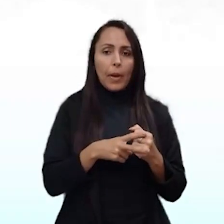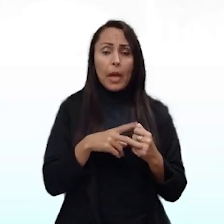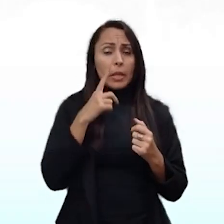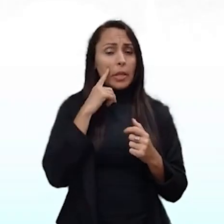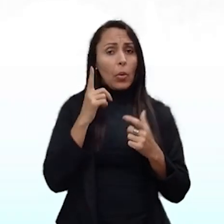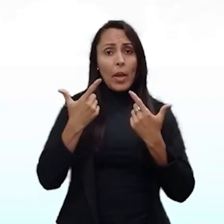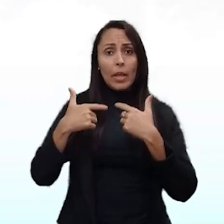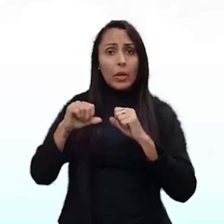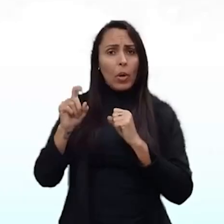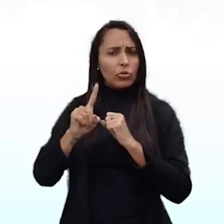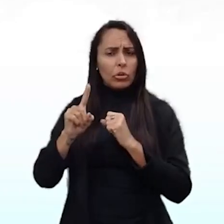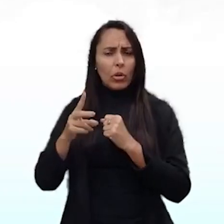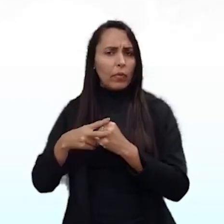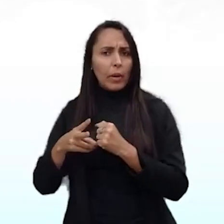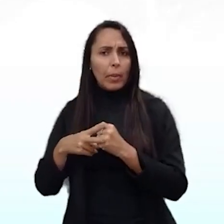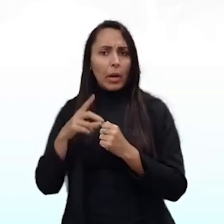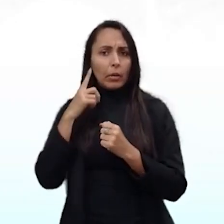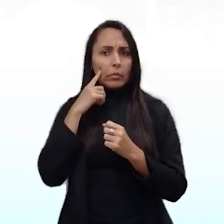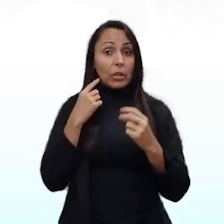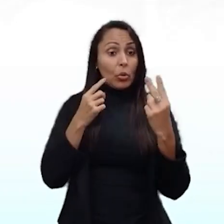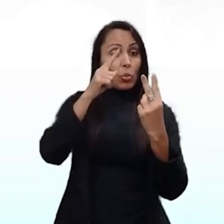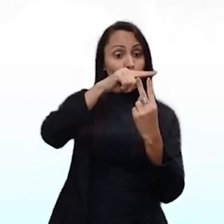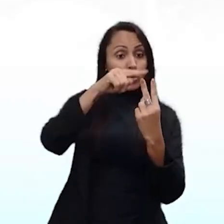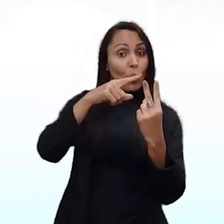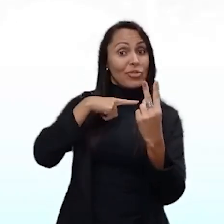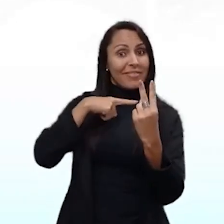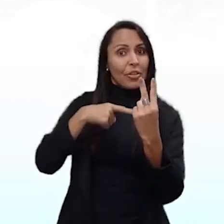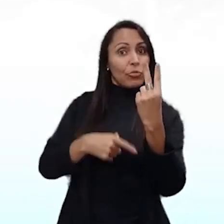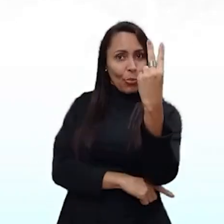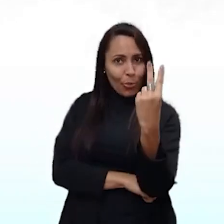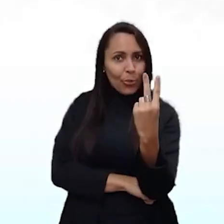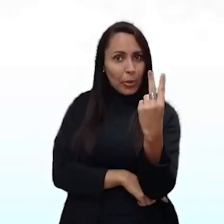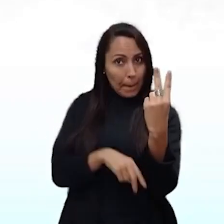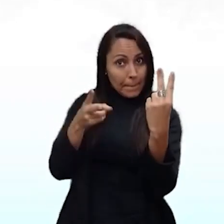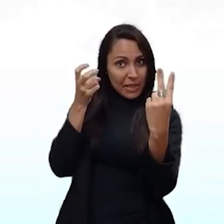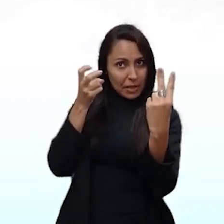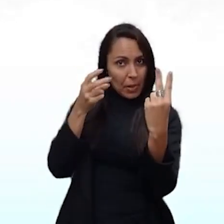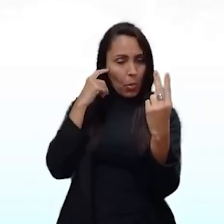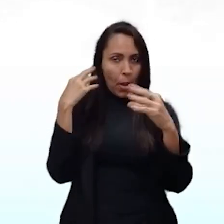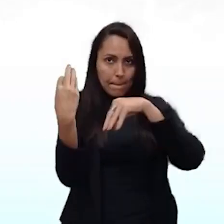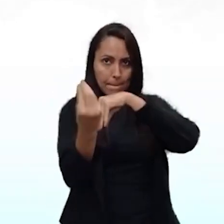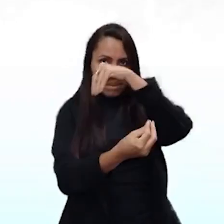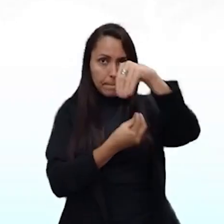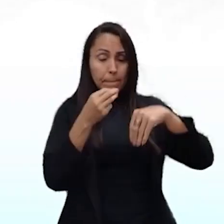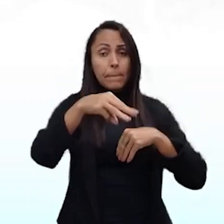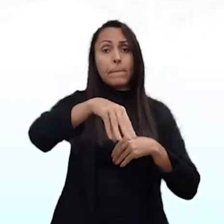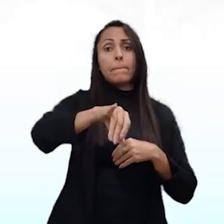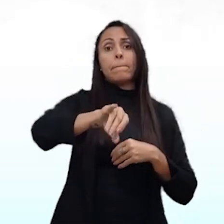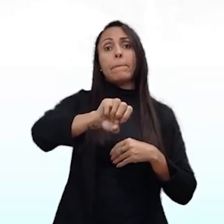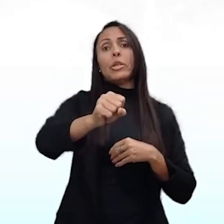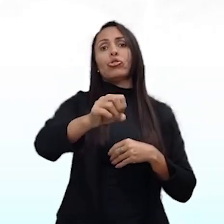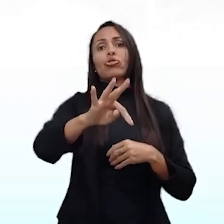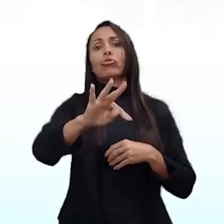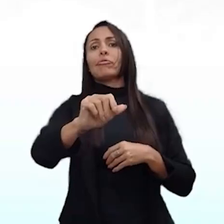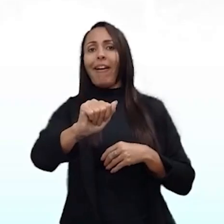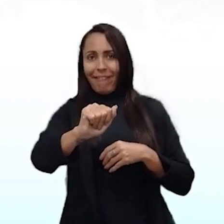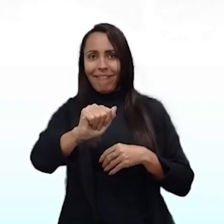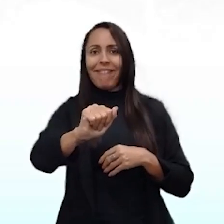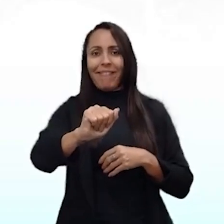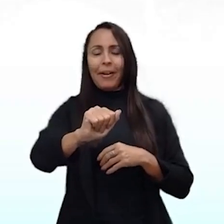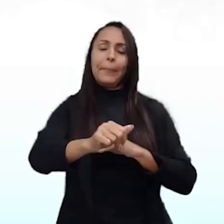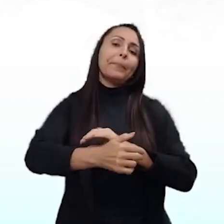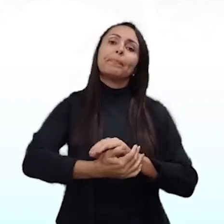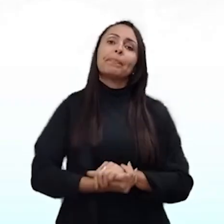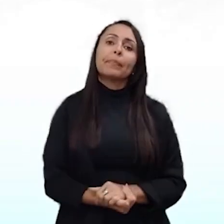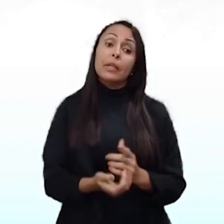é linguagem não verbal. Na verdade, é as duas. São as duas, a linguagem mista, linguagem verbal e não